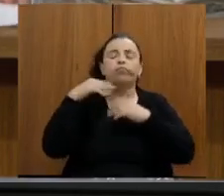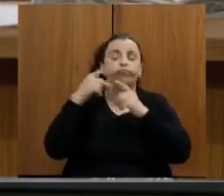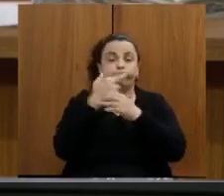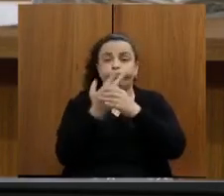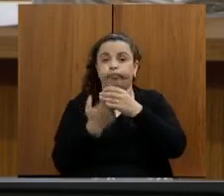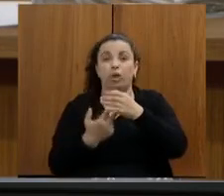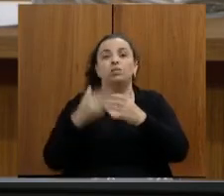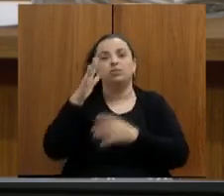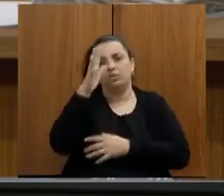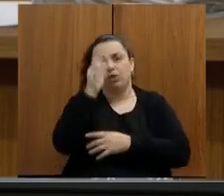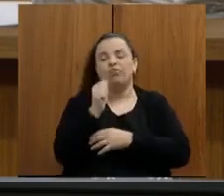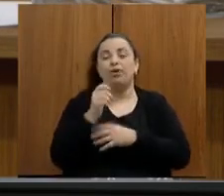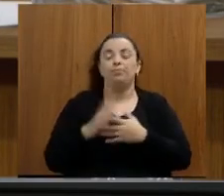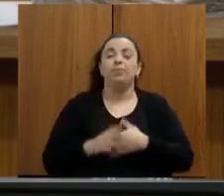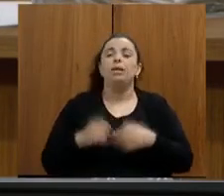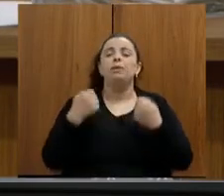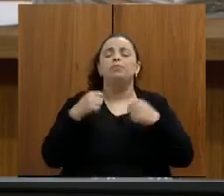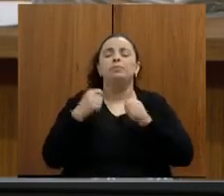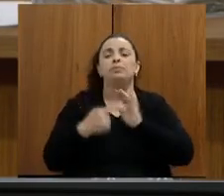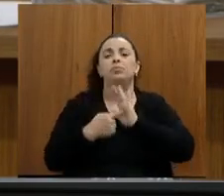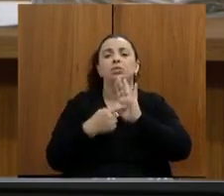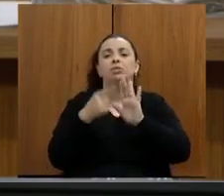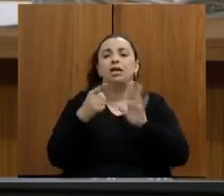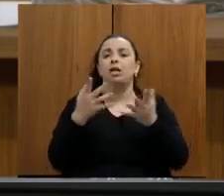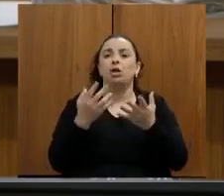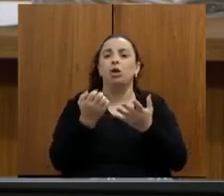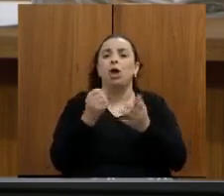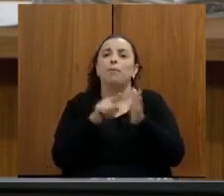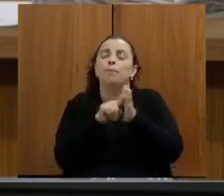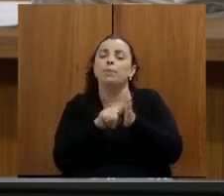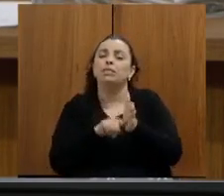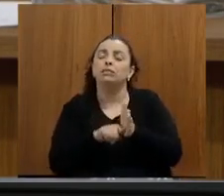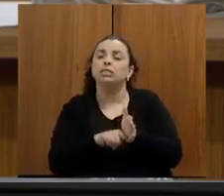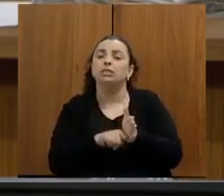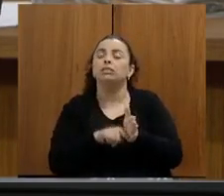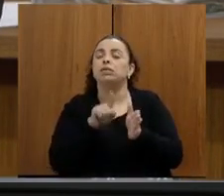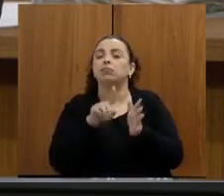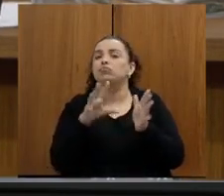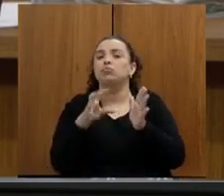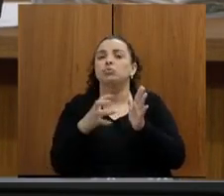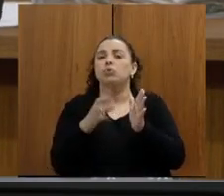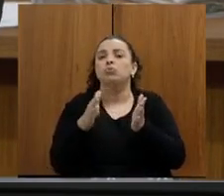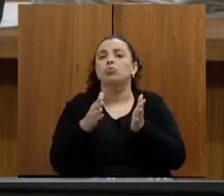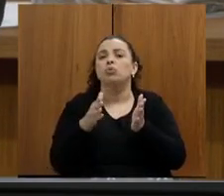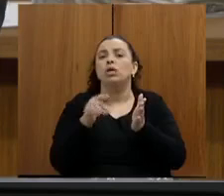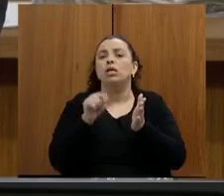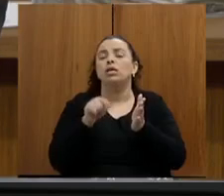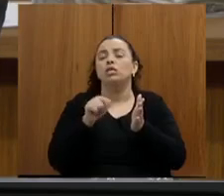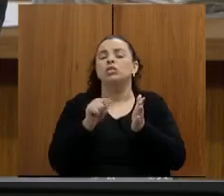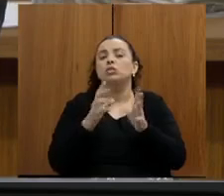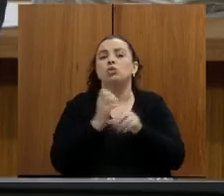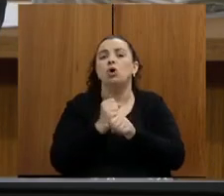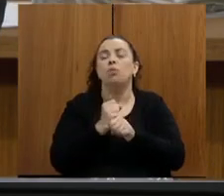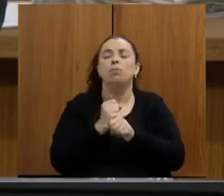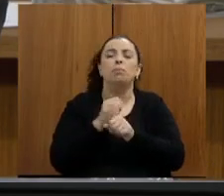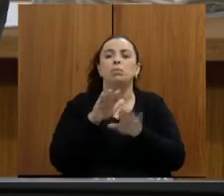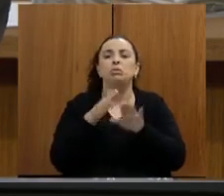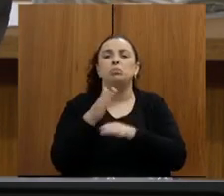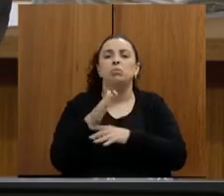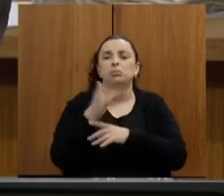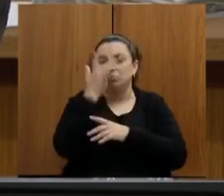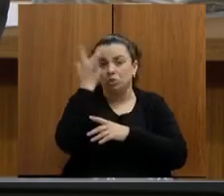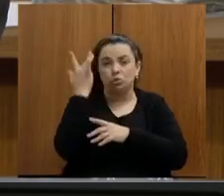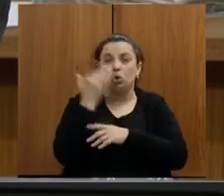número que muitas vezes as pessoas não sabem nós temos uma média de 600 pessoas que perdem a